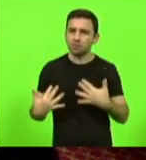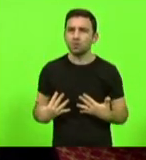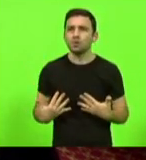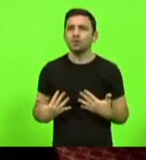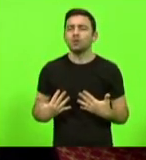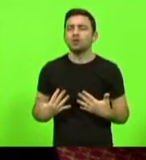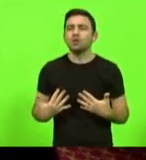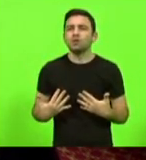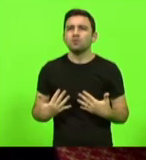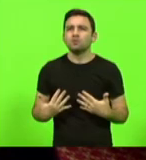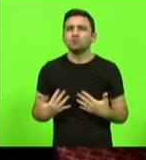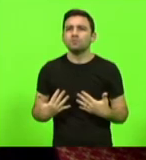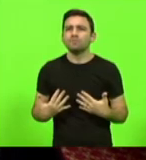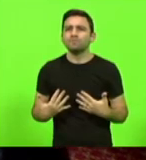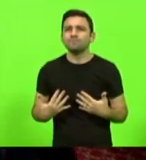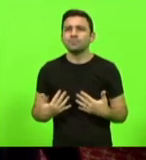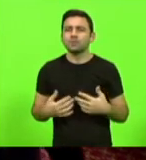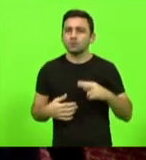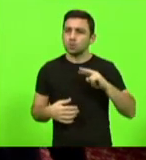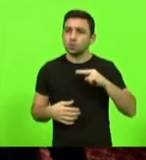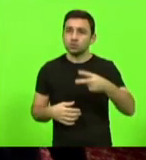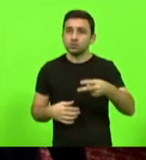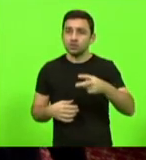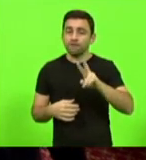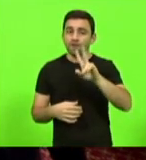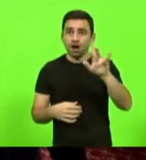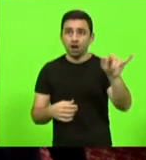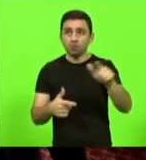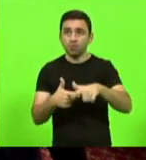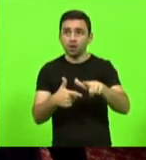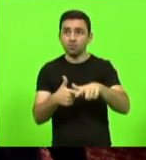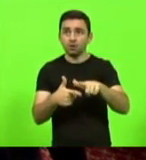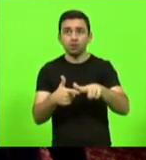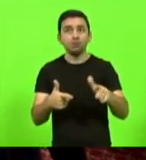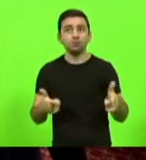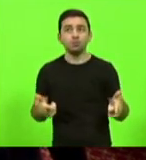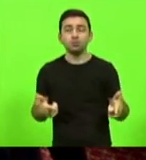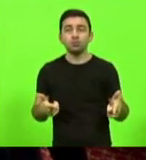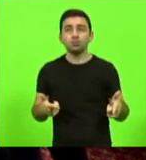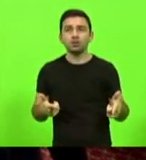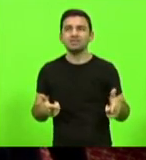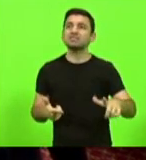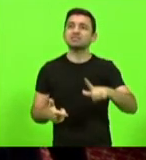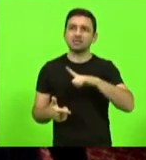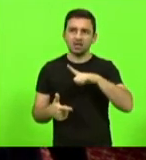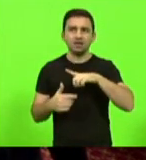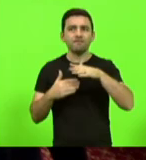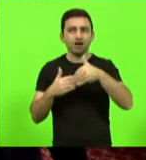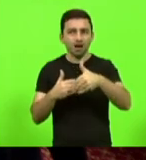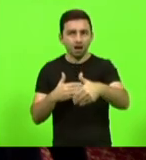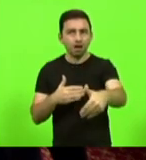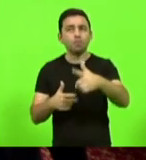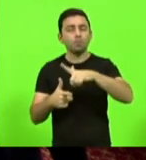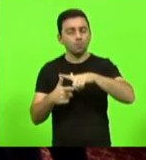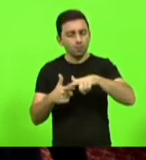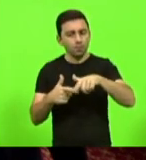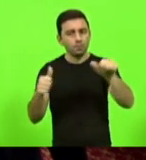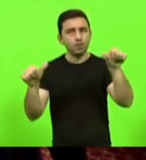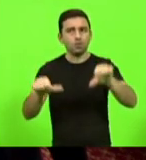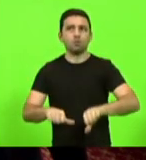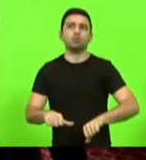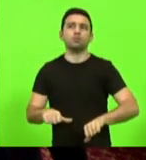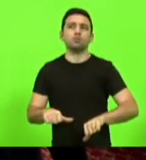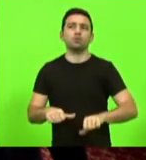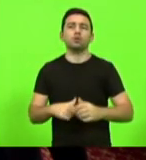propriedade das consequências que virão. Então, nós vamos ter muito trabalho pela frente, não só